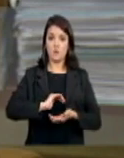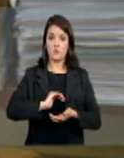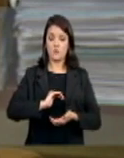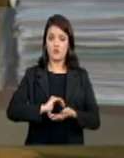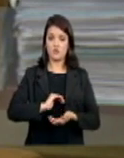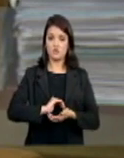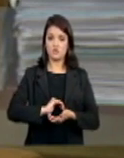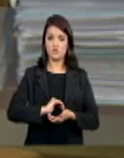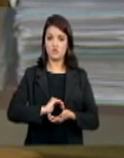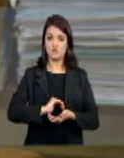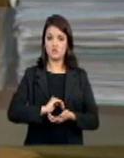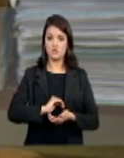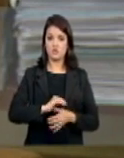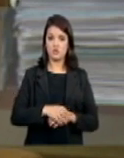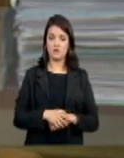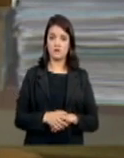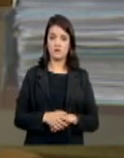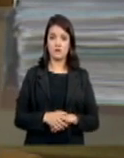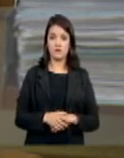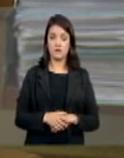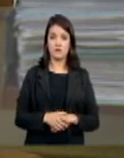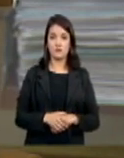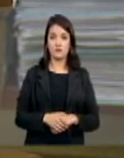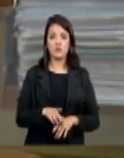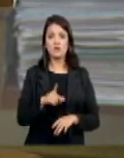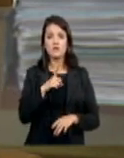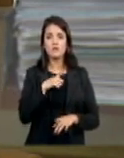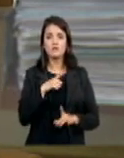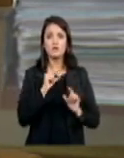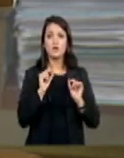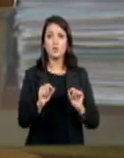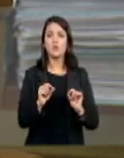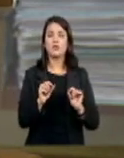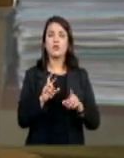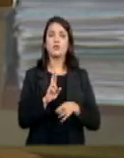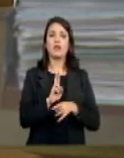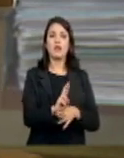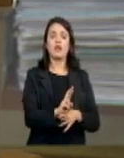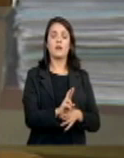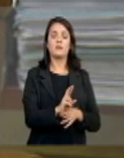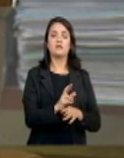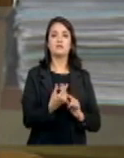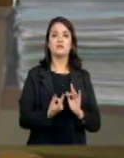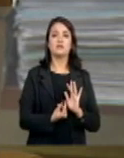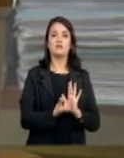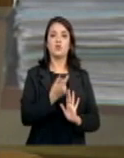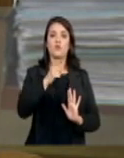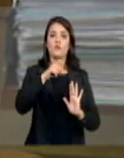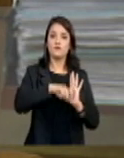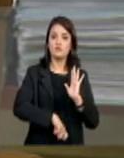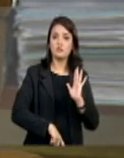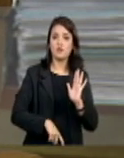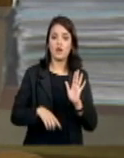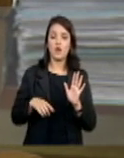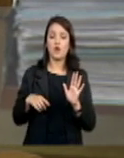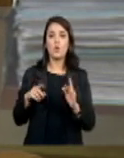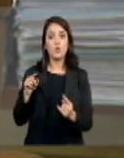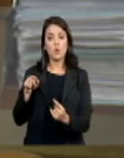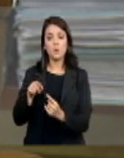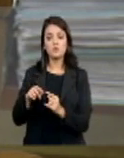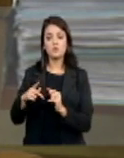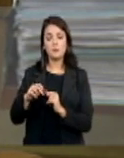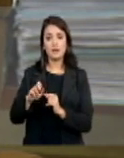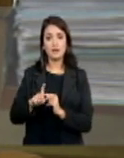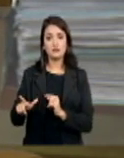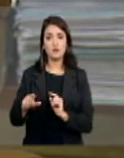reconheceu na denominada representação fiscal para fins penais a condição